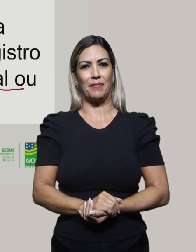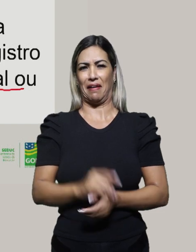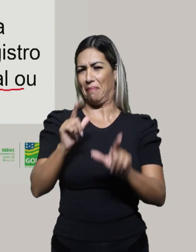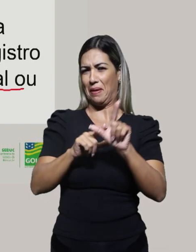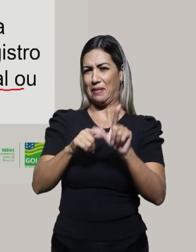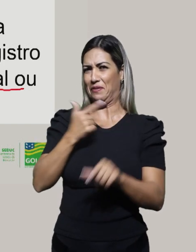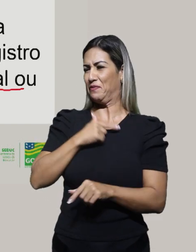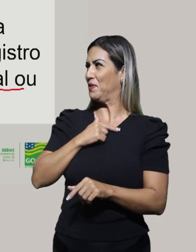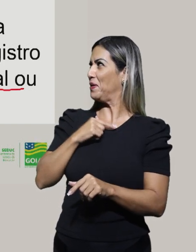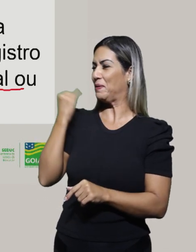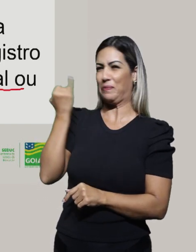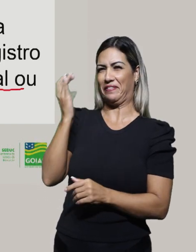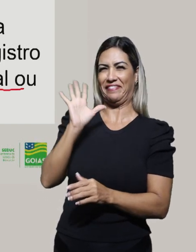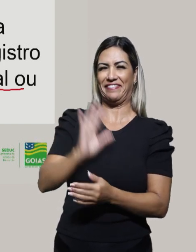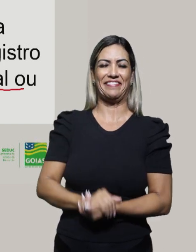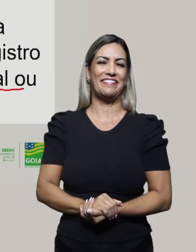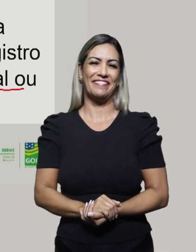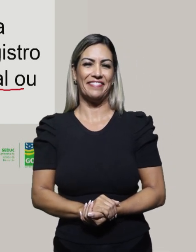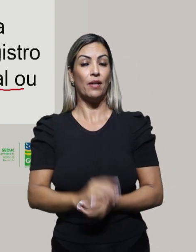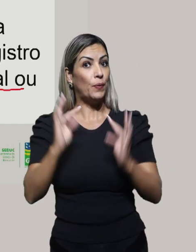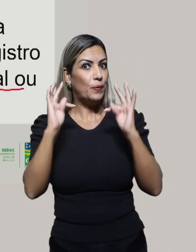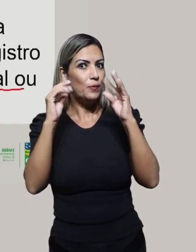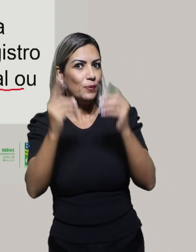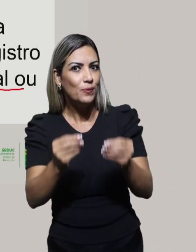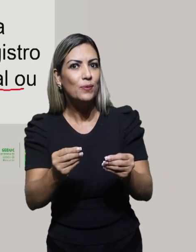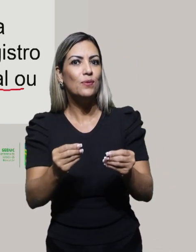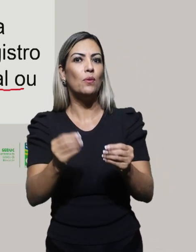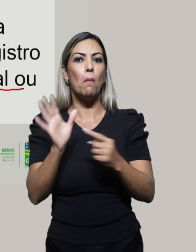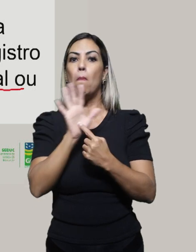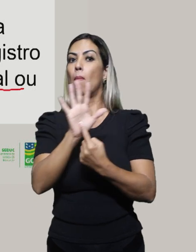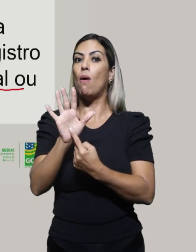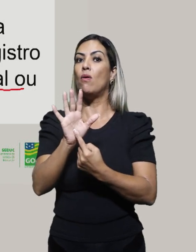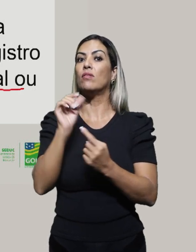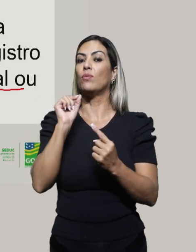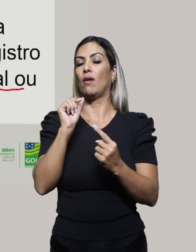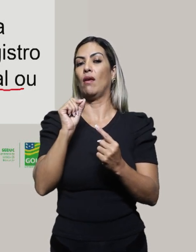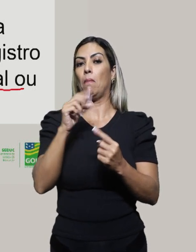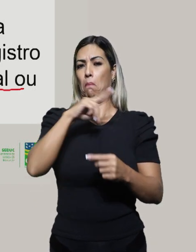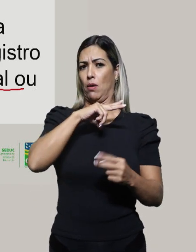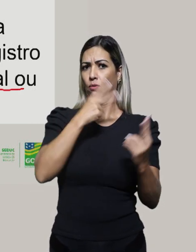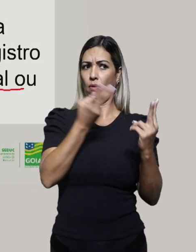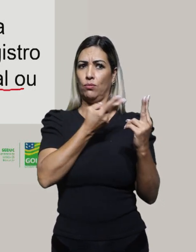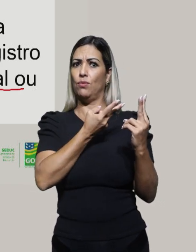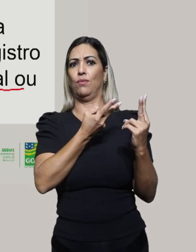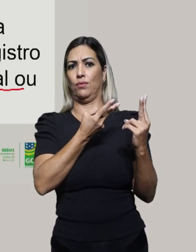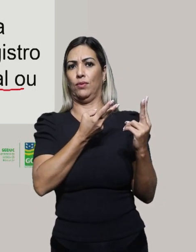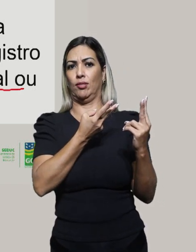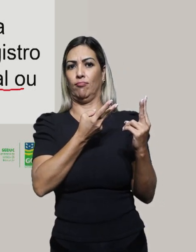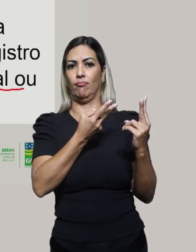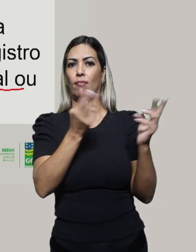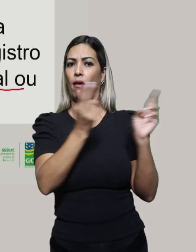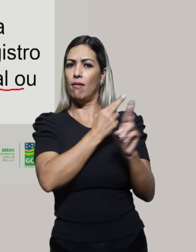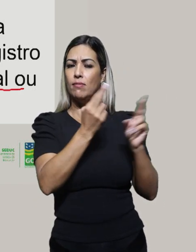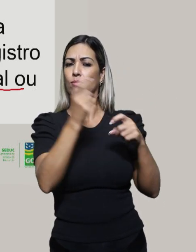Minha letra é feia, viu, gente? Não importa aí não, tá? Então, tudo isso visa tutelar a intimidade das pessoas que estão